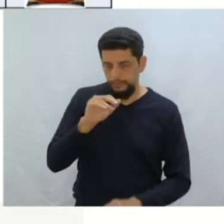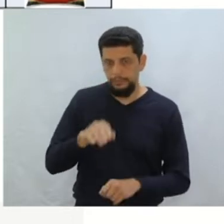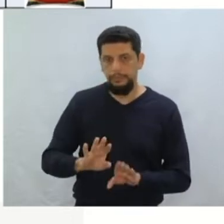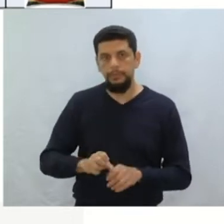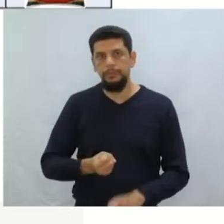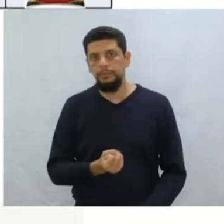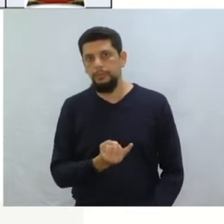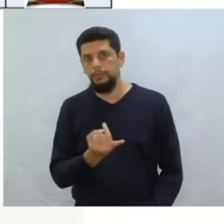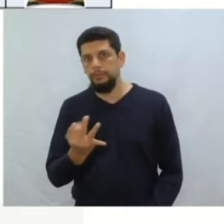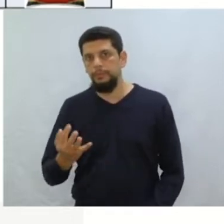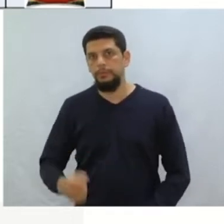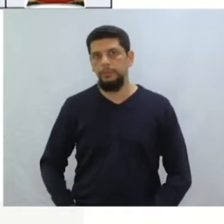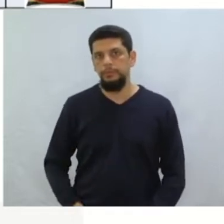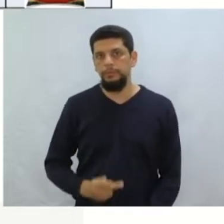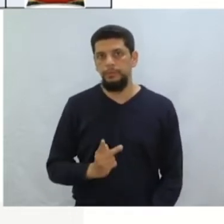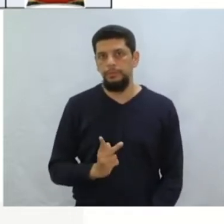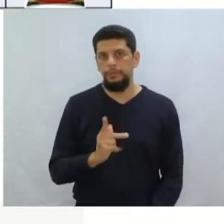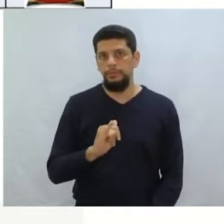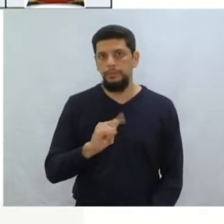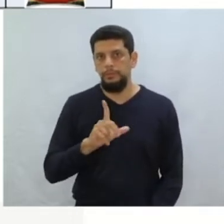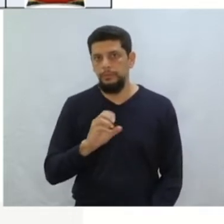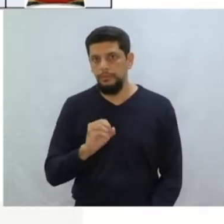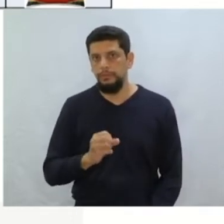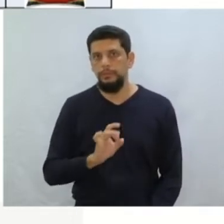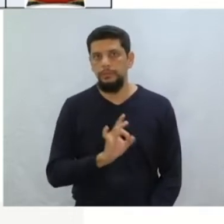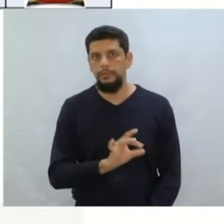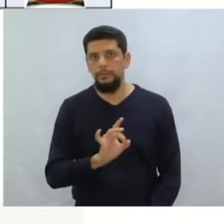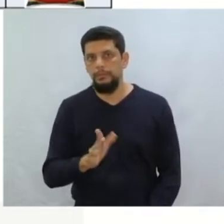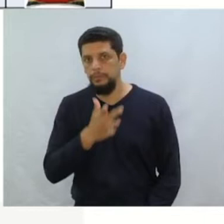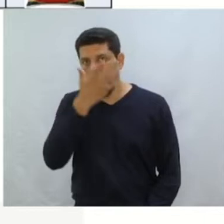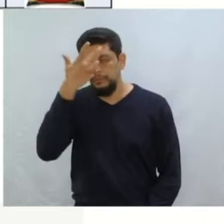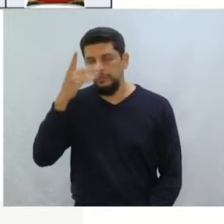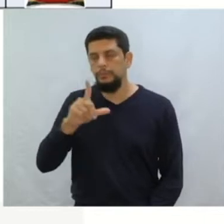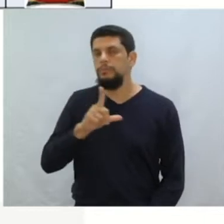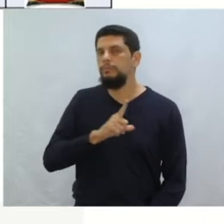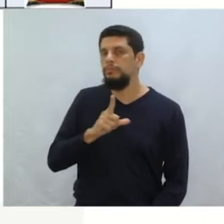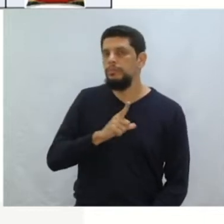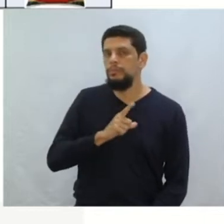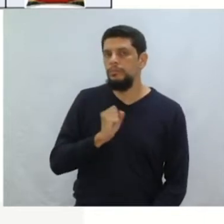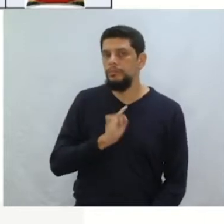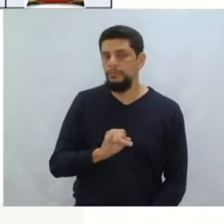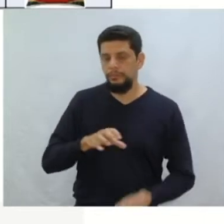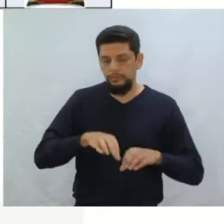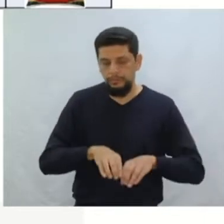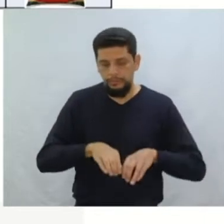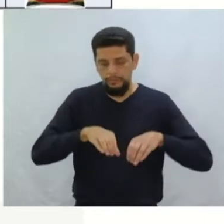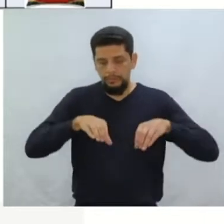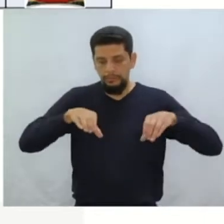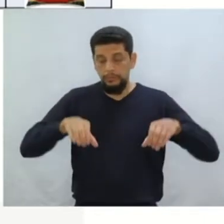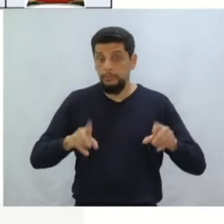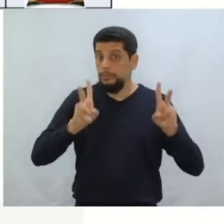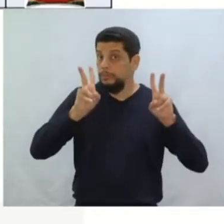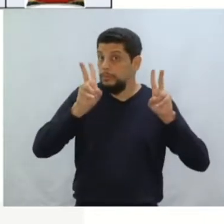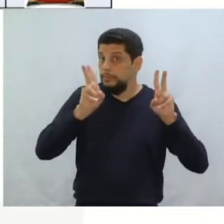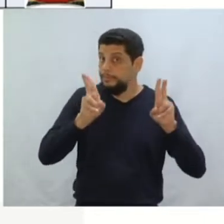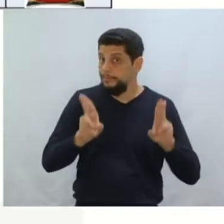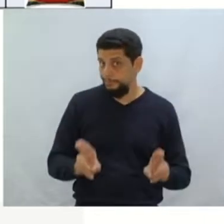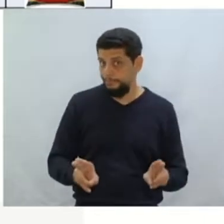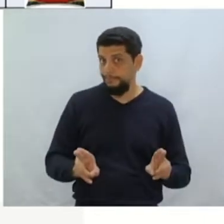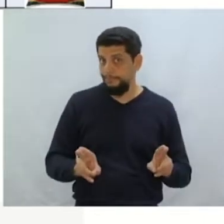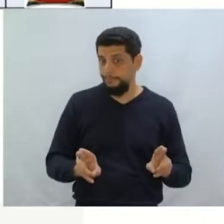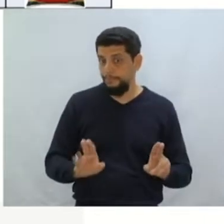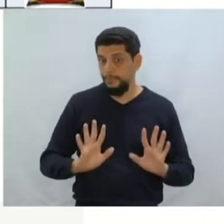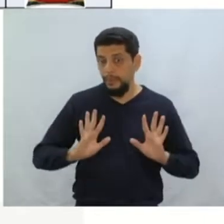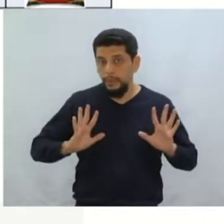alimentos. Quantos quilogramas cada um terá em sua cestinha se os separarem